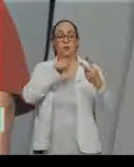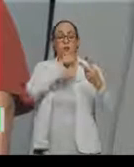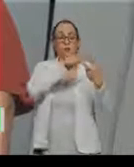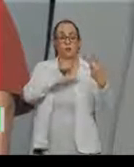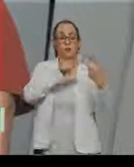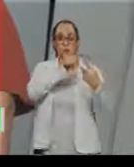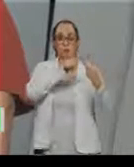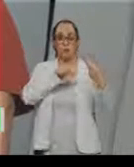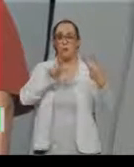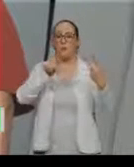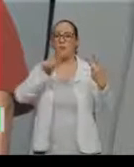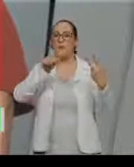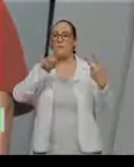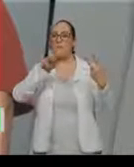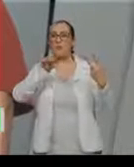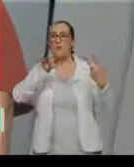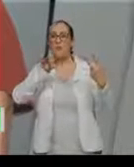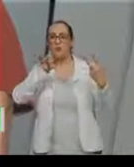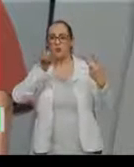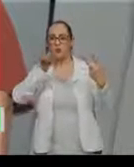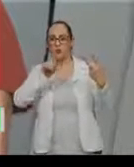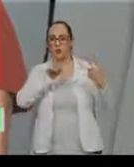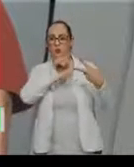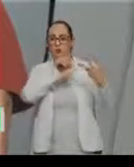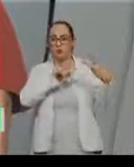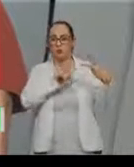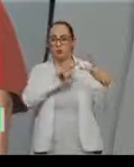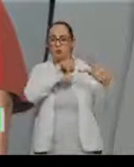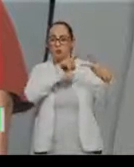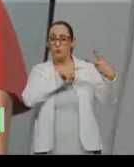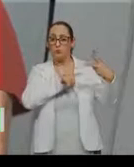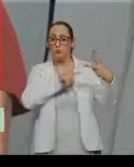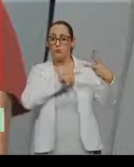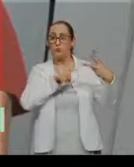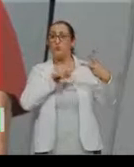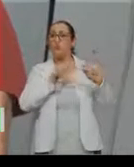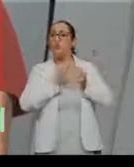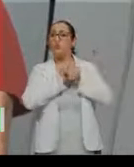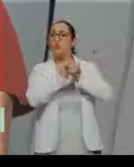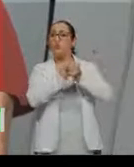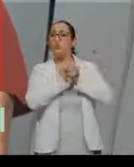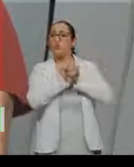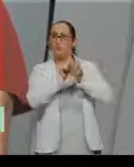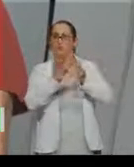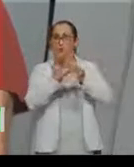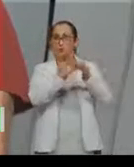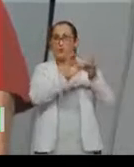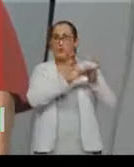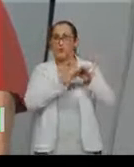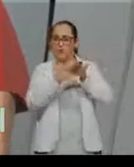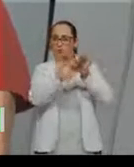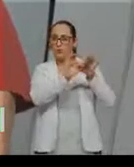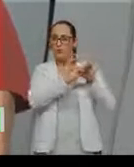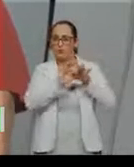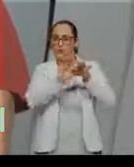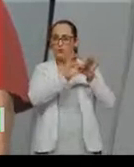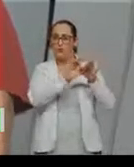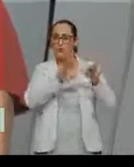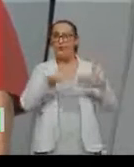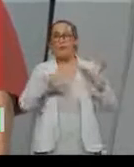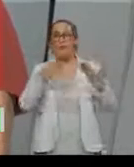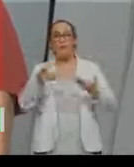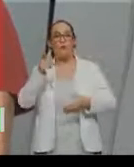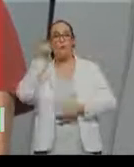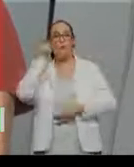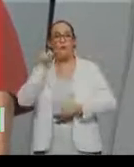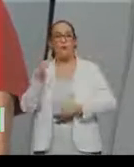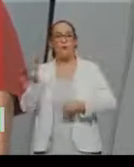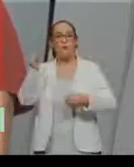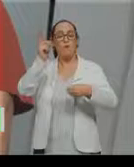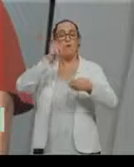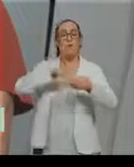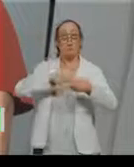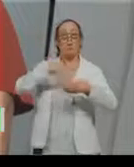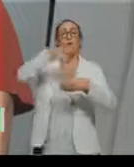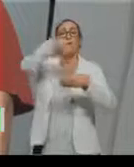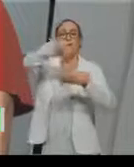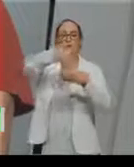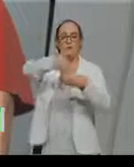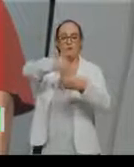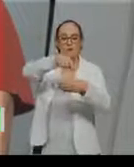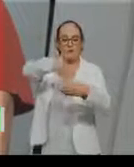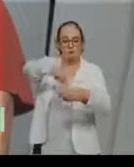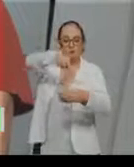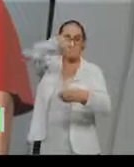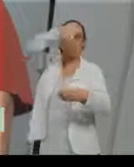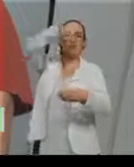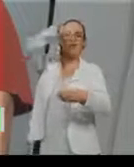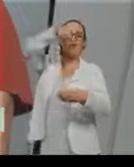um político muito forte em São Paulo, e volta eleito. Na carta testamento que ele deixa, ele